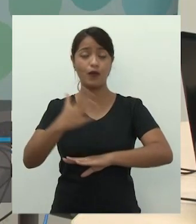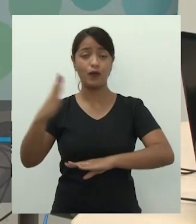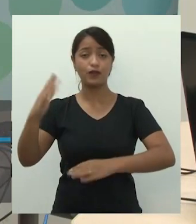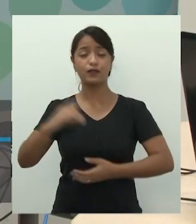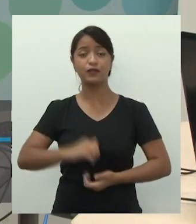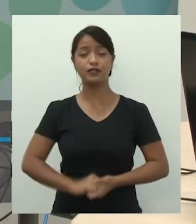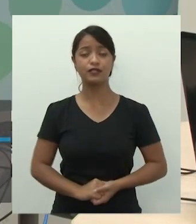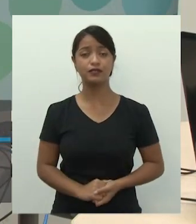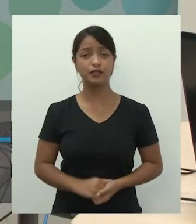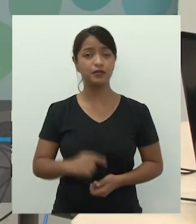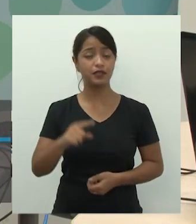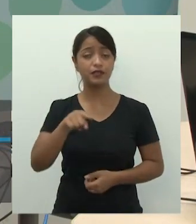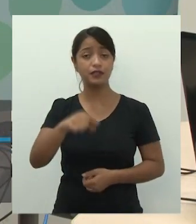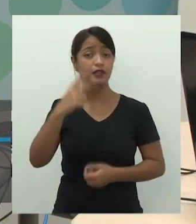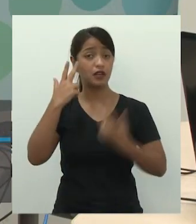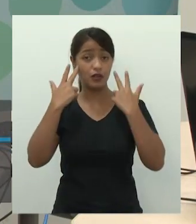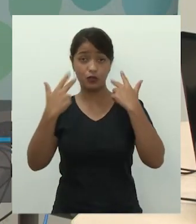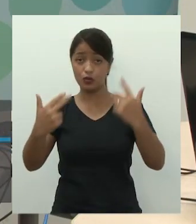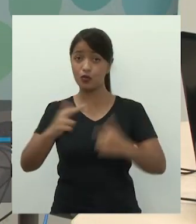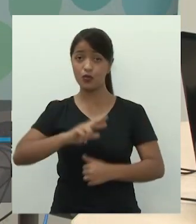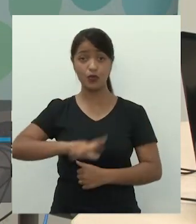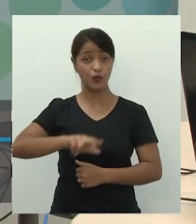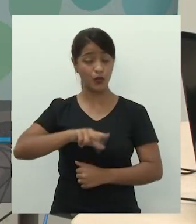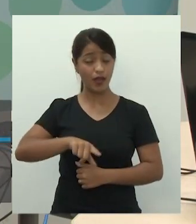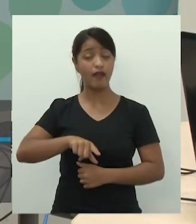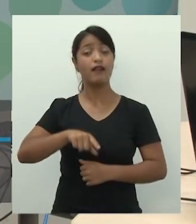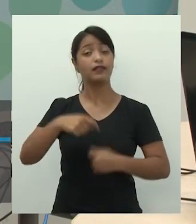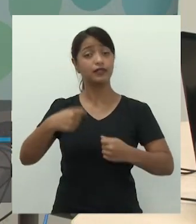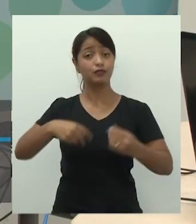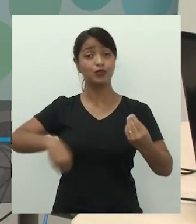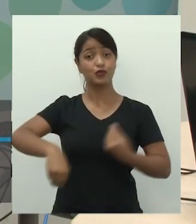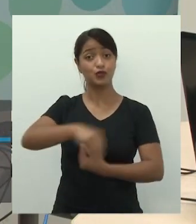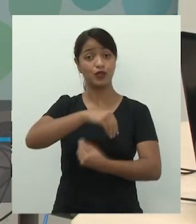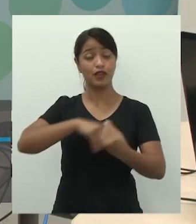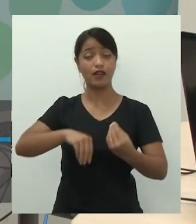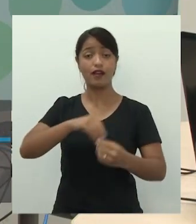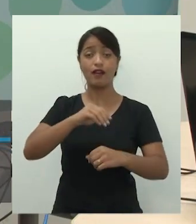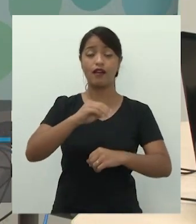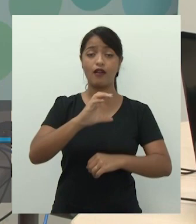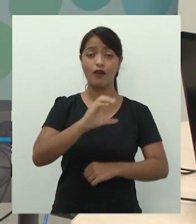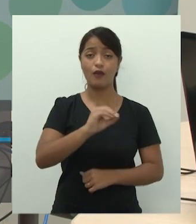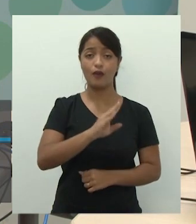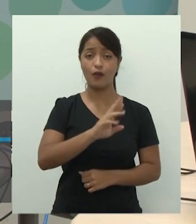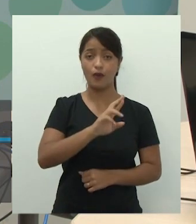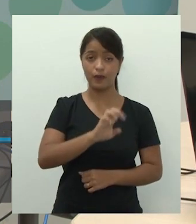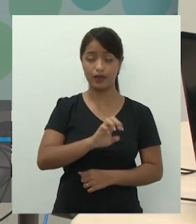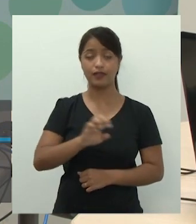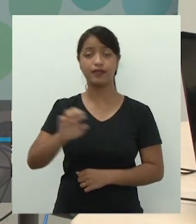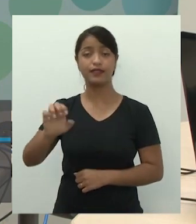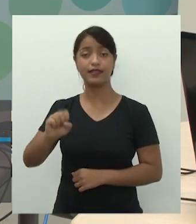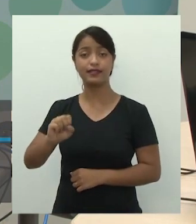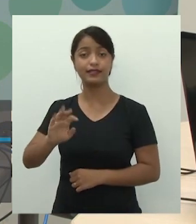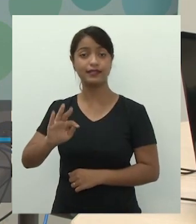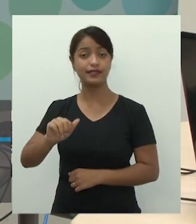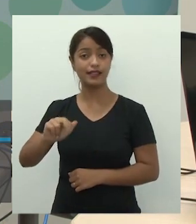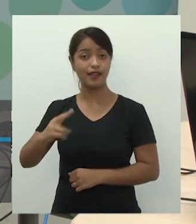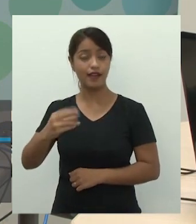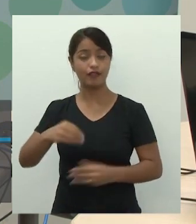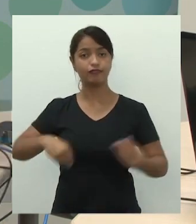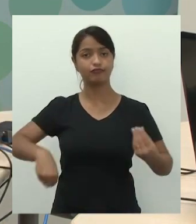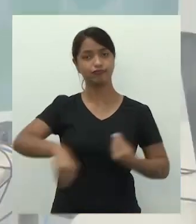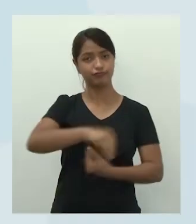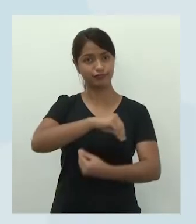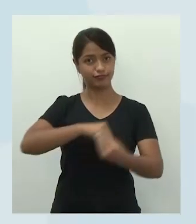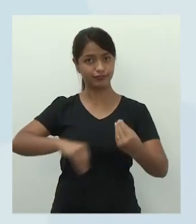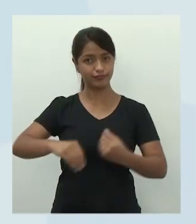natural, ele é formado por uma liga de cobre com estanho. E para a gente finalizar lá a nossa análise do mapa,